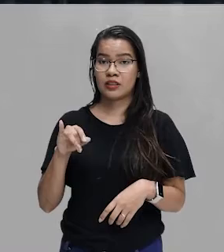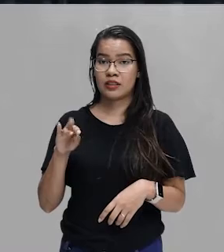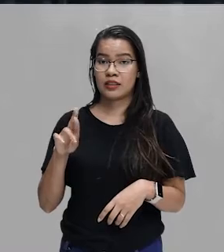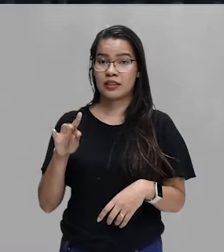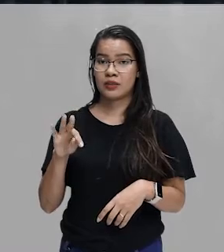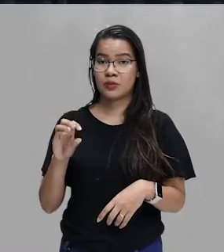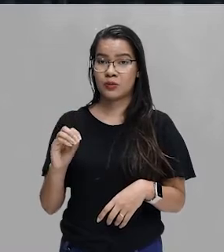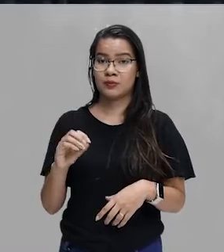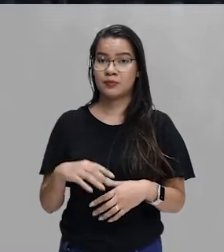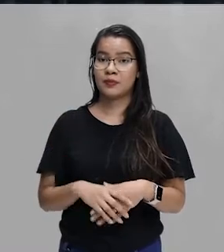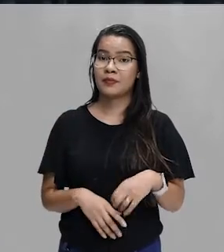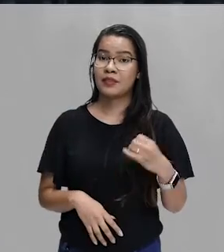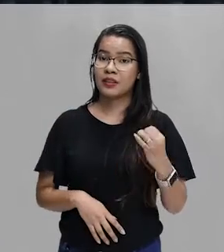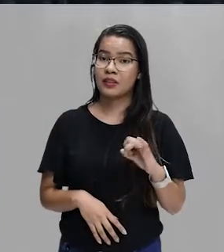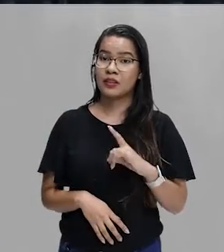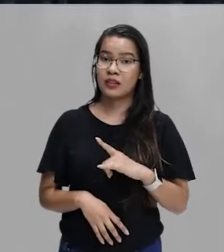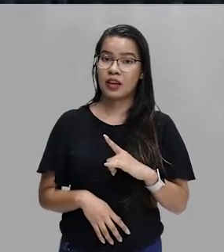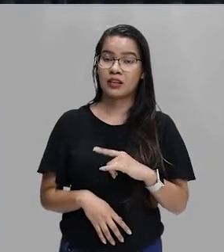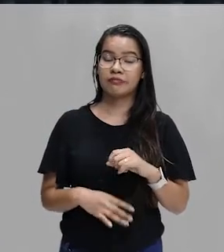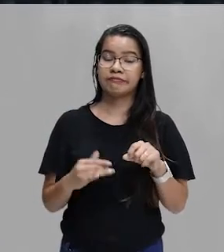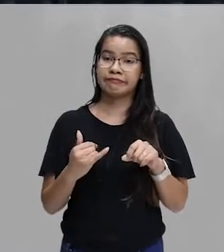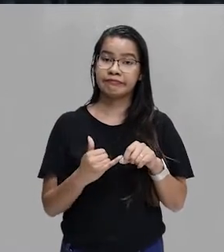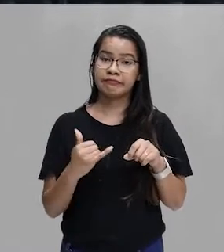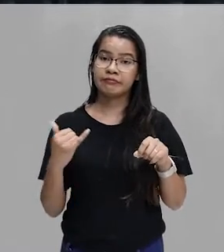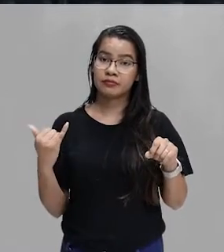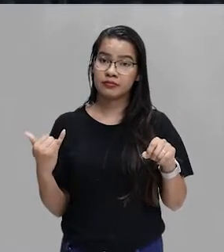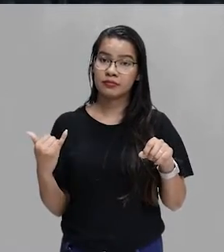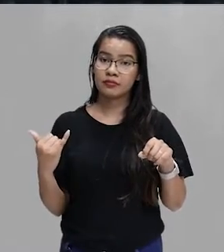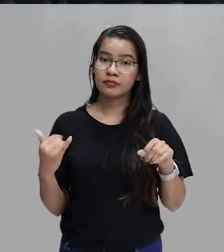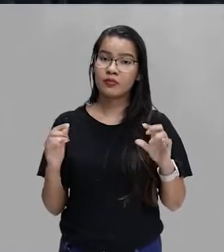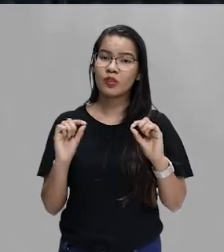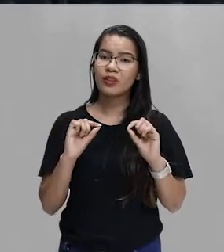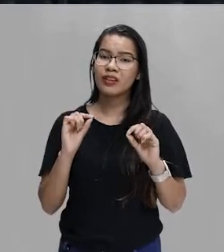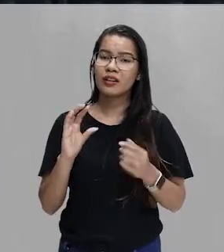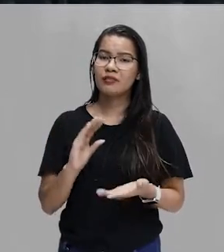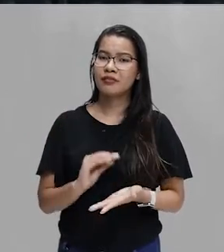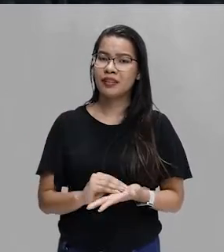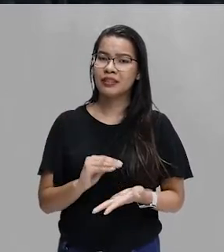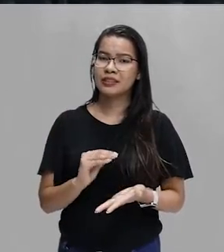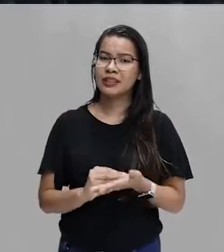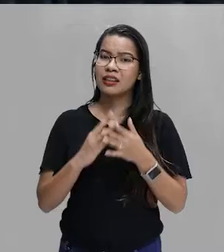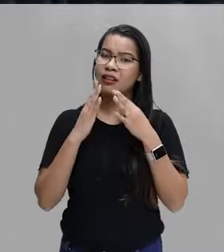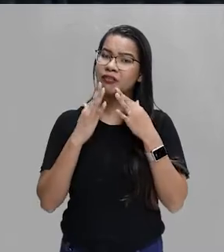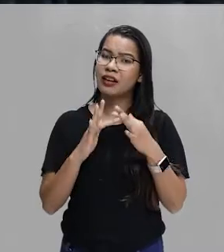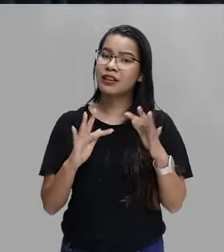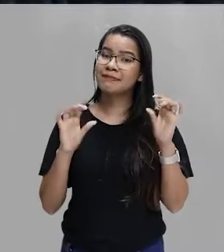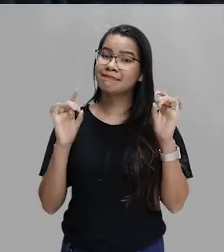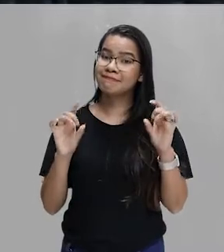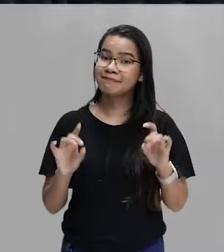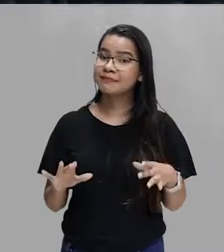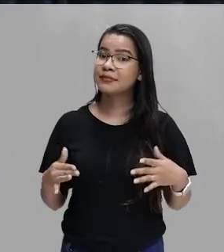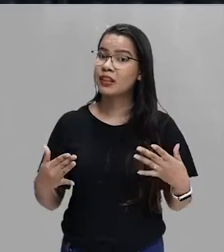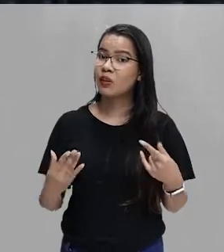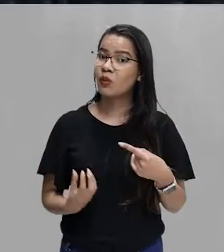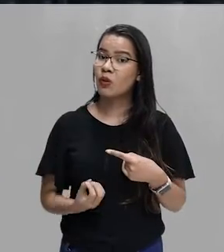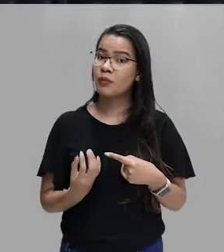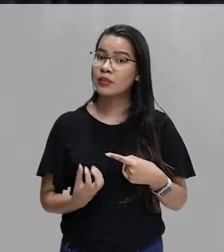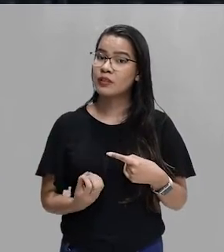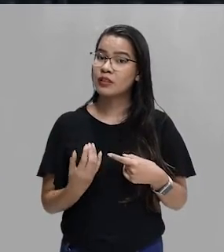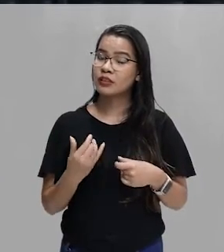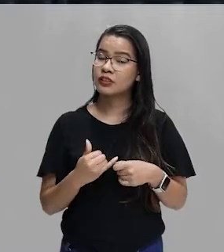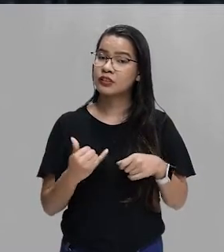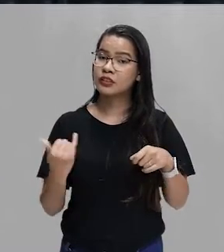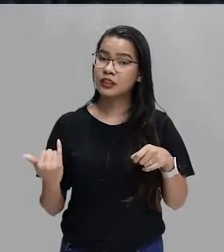neste predicado. Se eu tenho um verbo transitivo indireto, o que falta na oração principal? O objeto